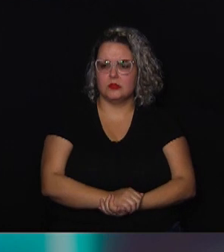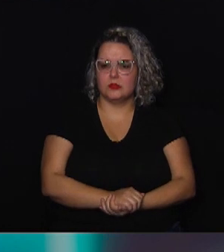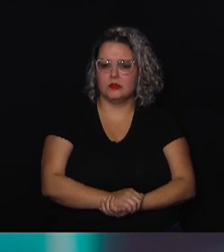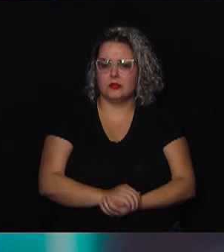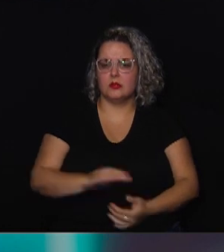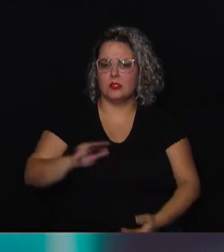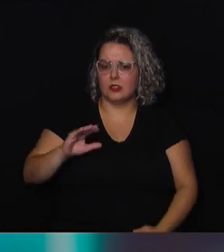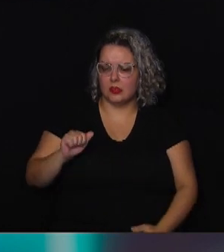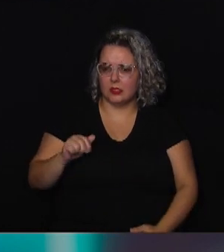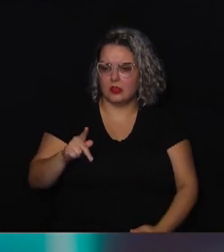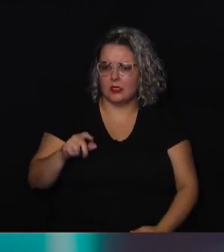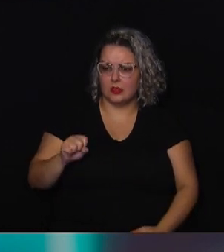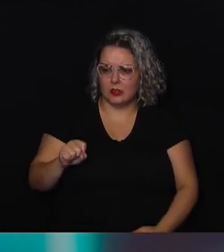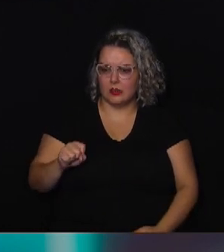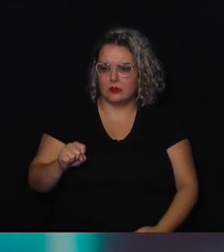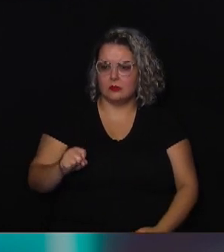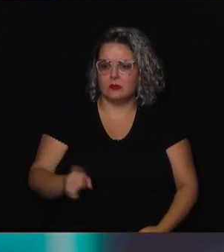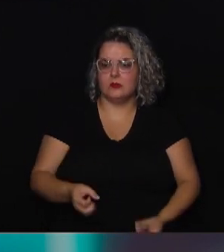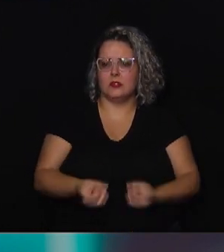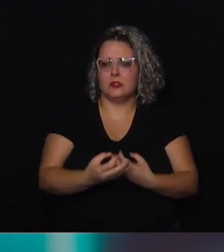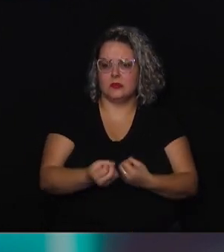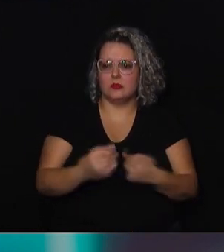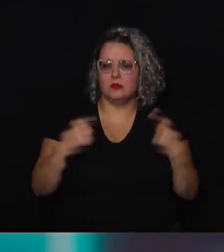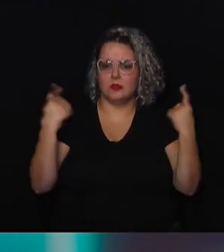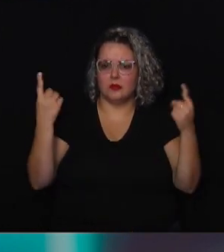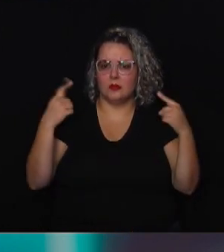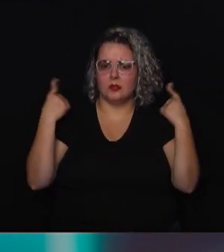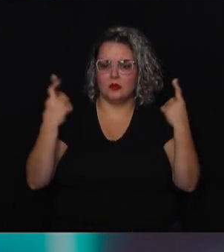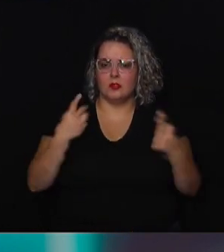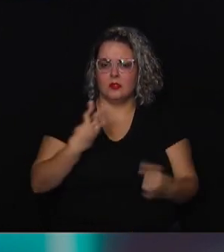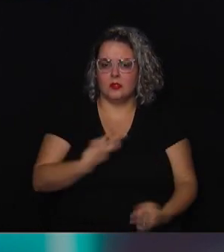no caso das informações ambulatoriais, foram